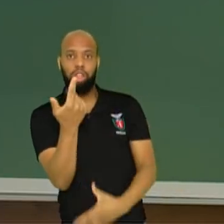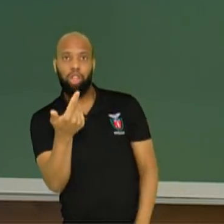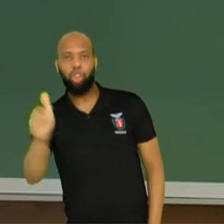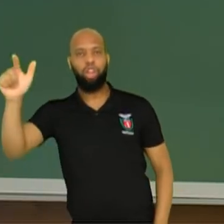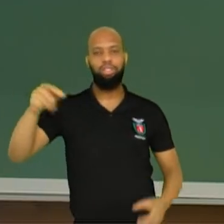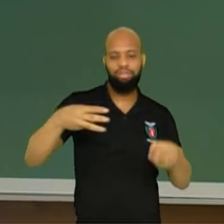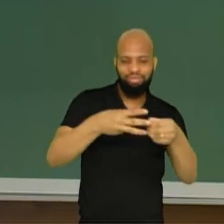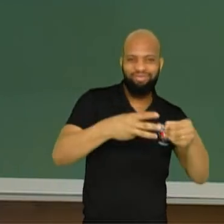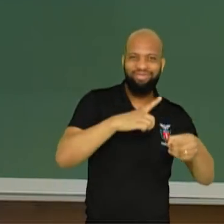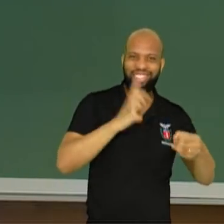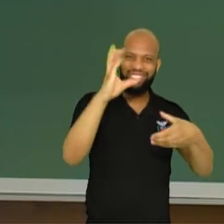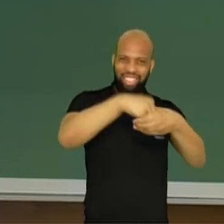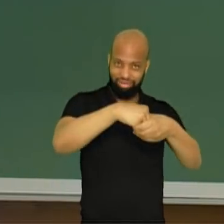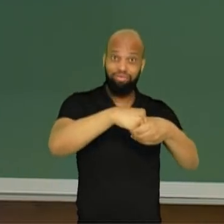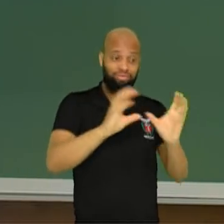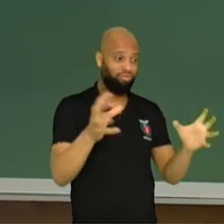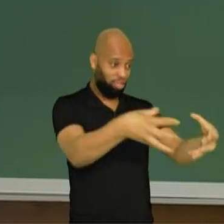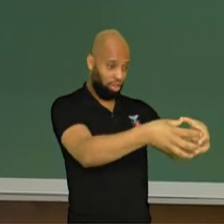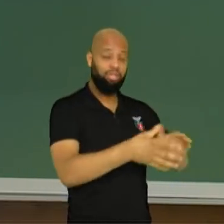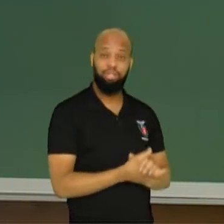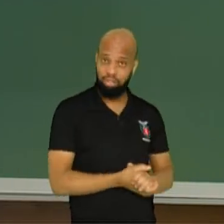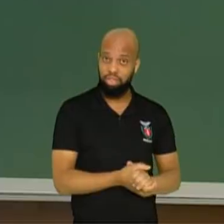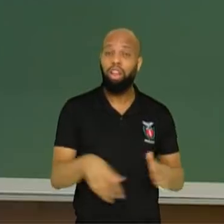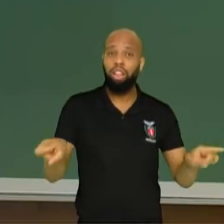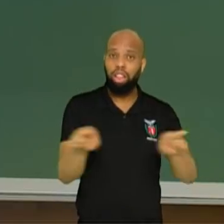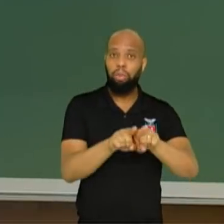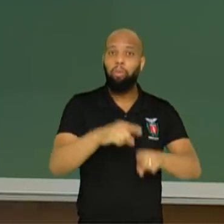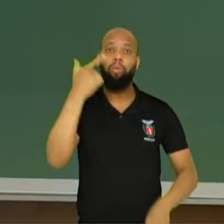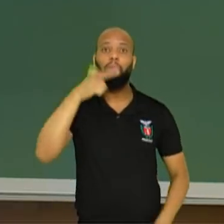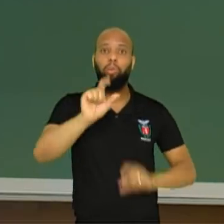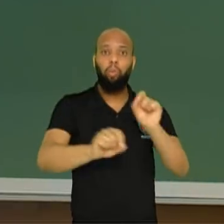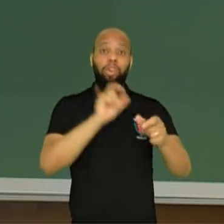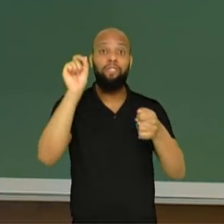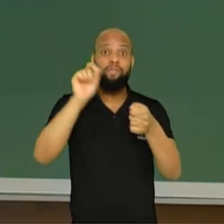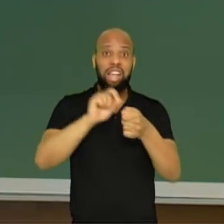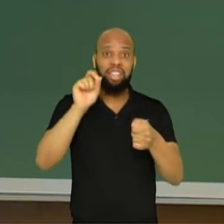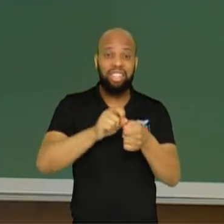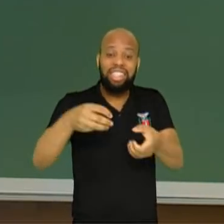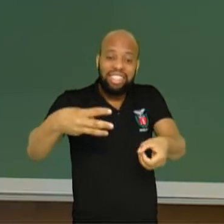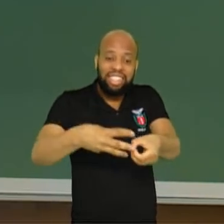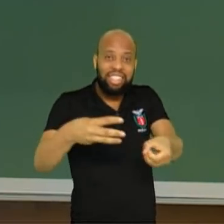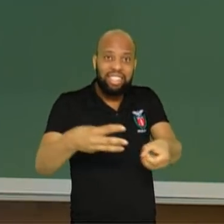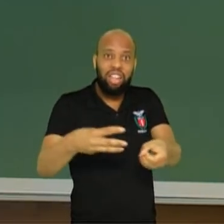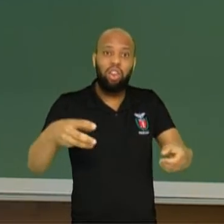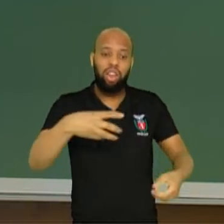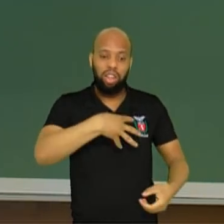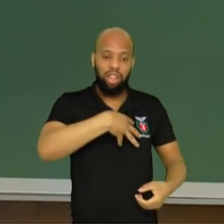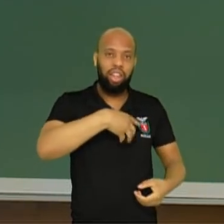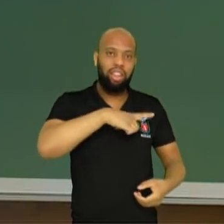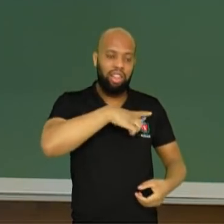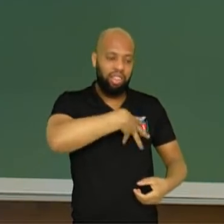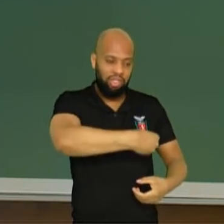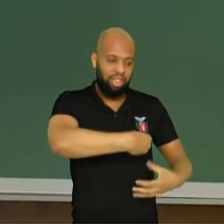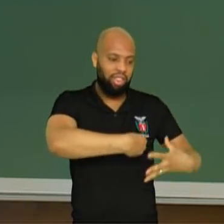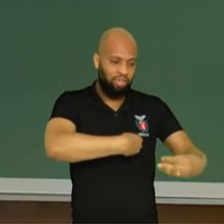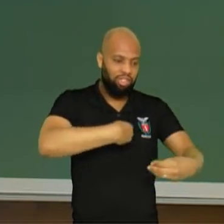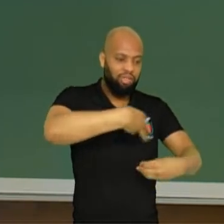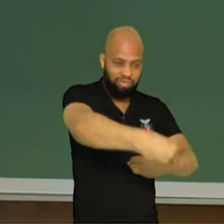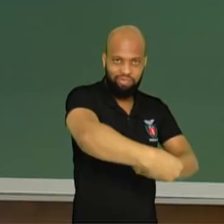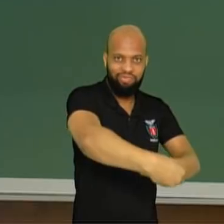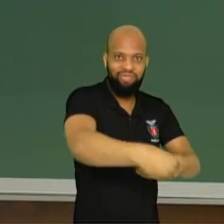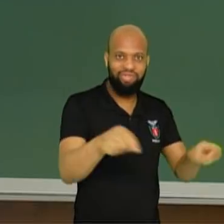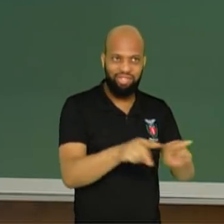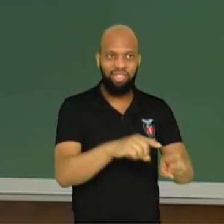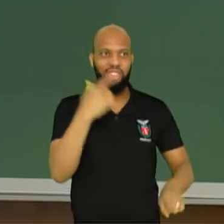outras células da esponja. E ela também consegue produzir células reprodutoras. É uma célula